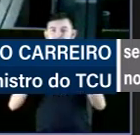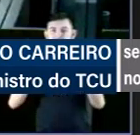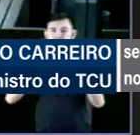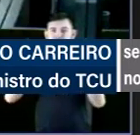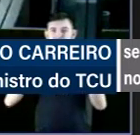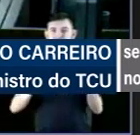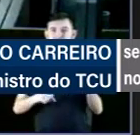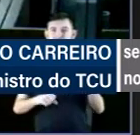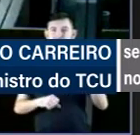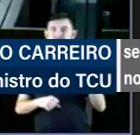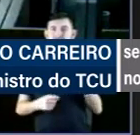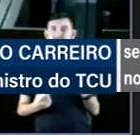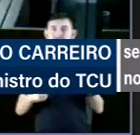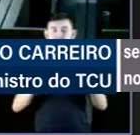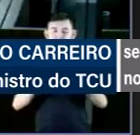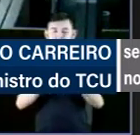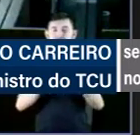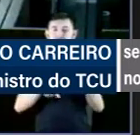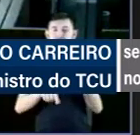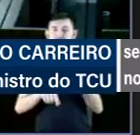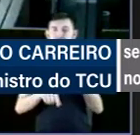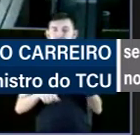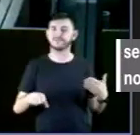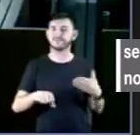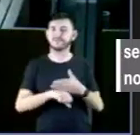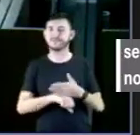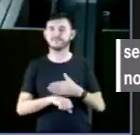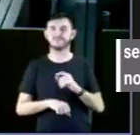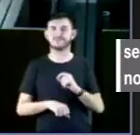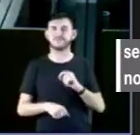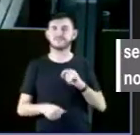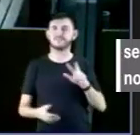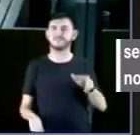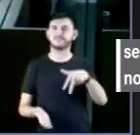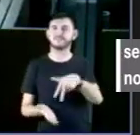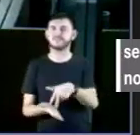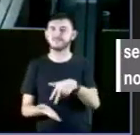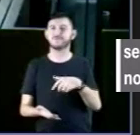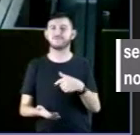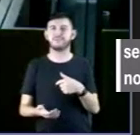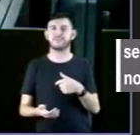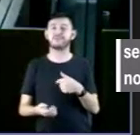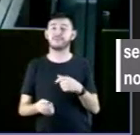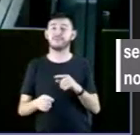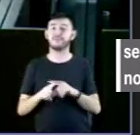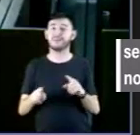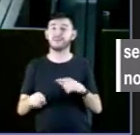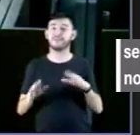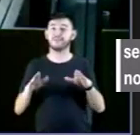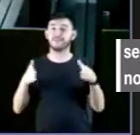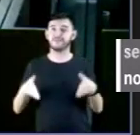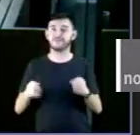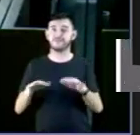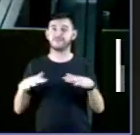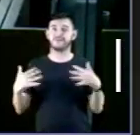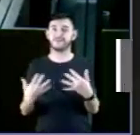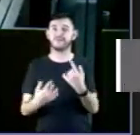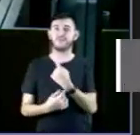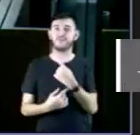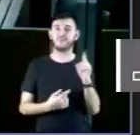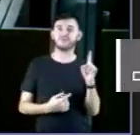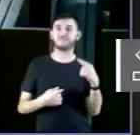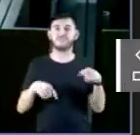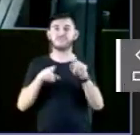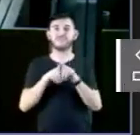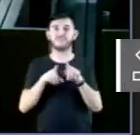também me dirigindo o tribunal de pé e quero participar da última sessão também me dirigindo ao meus